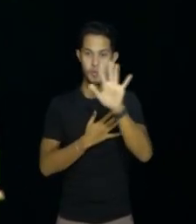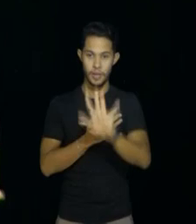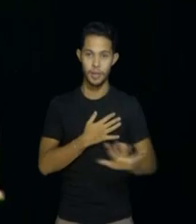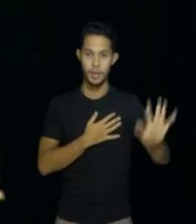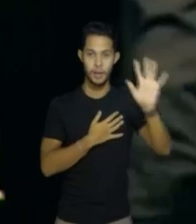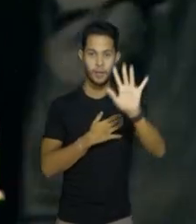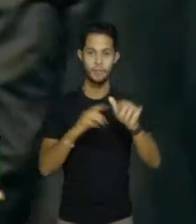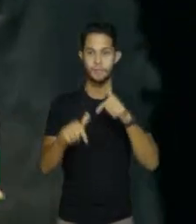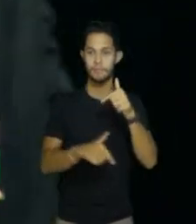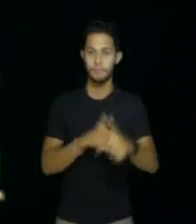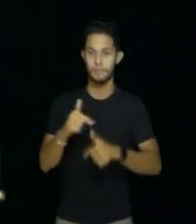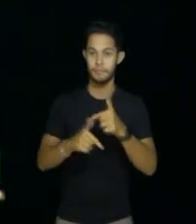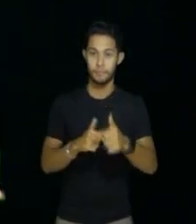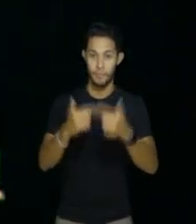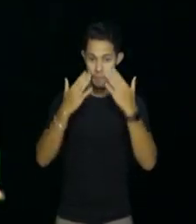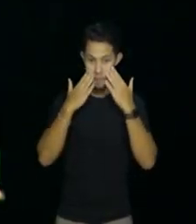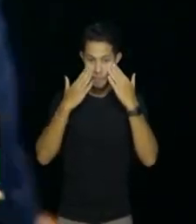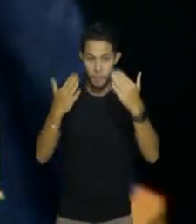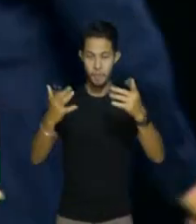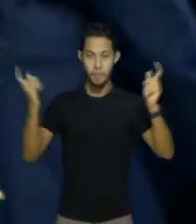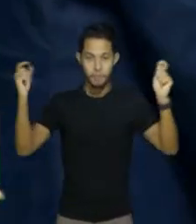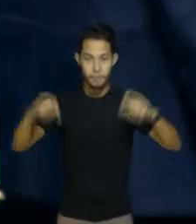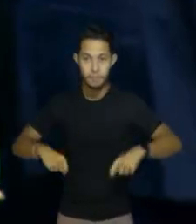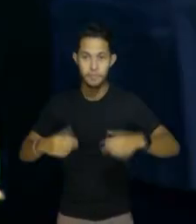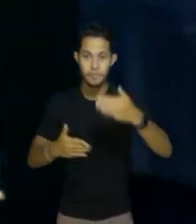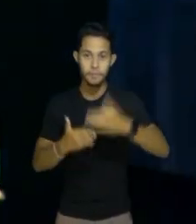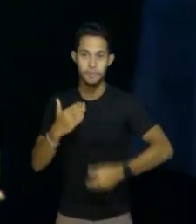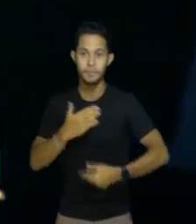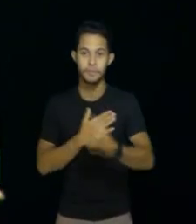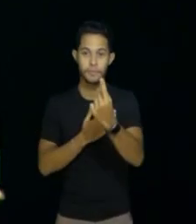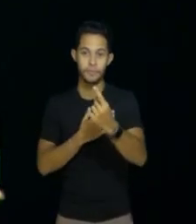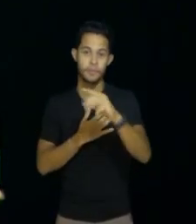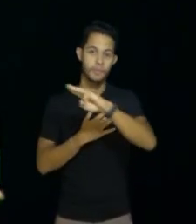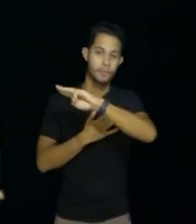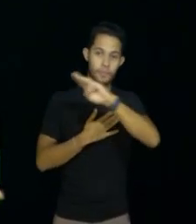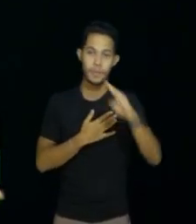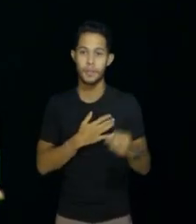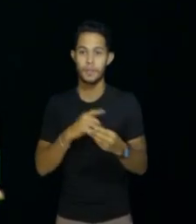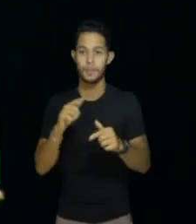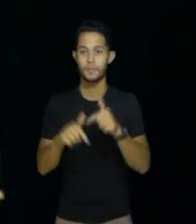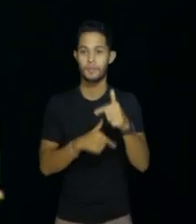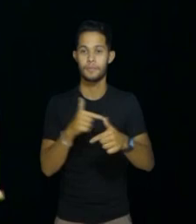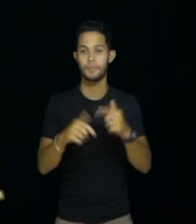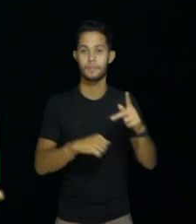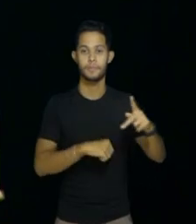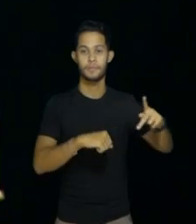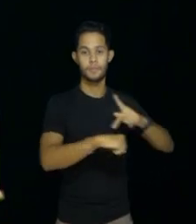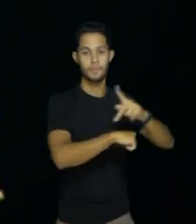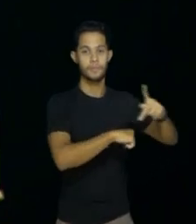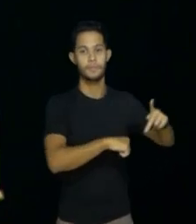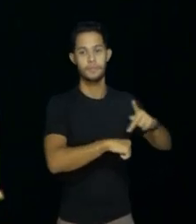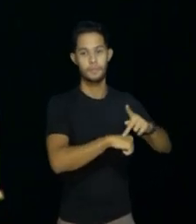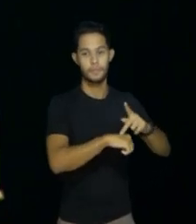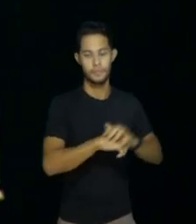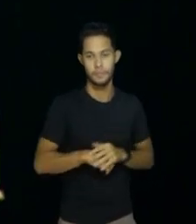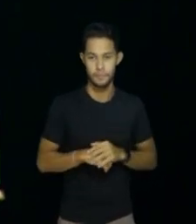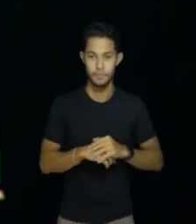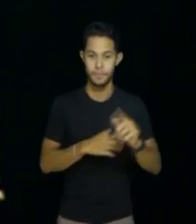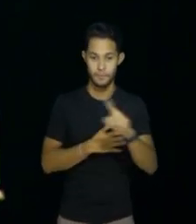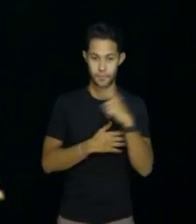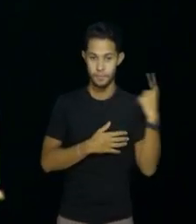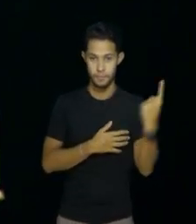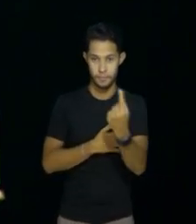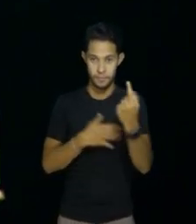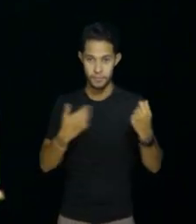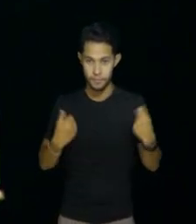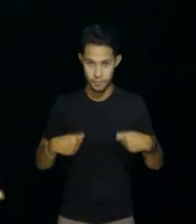a possibilidade de perda de 1 milhão de empregos no país sem a desoneração. Temos que lembrar ainda que